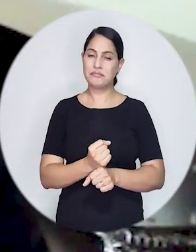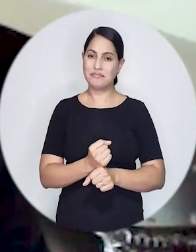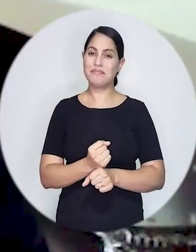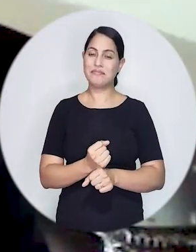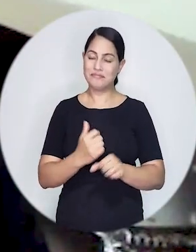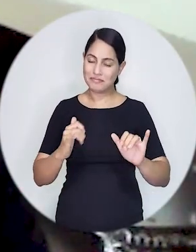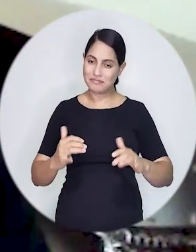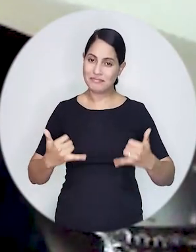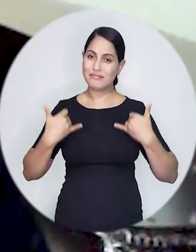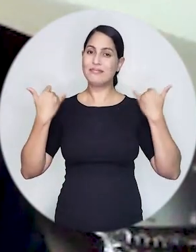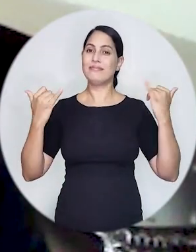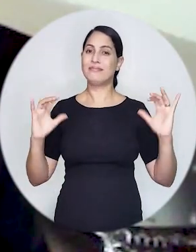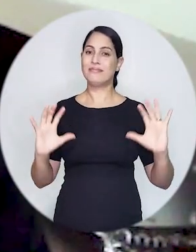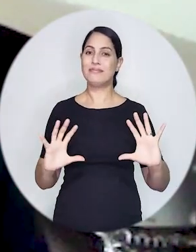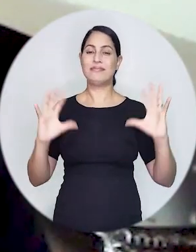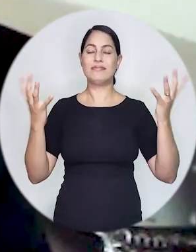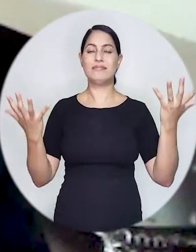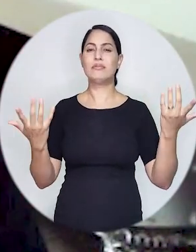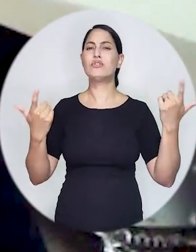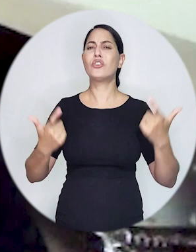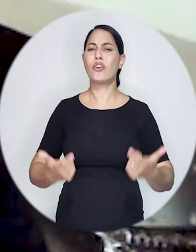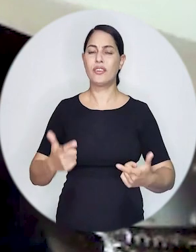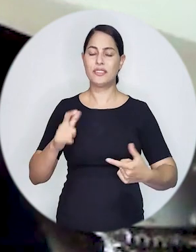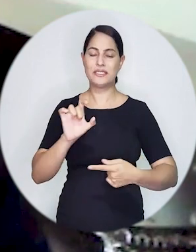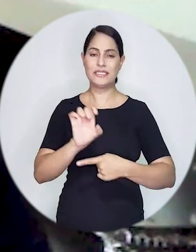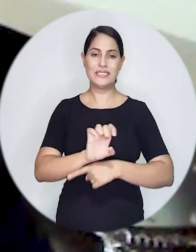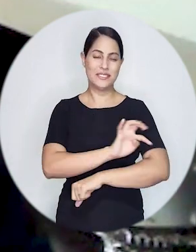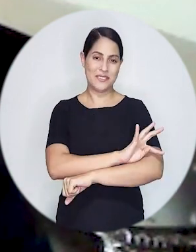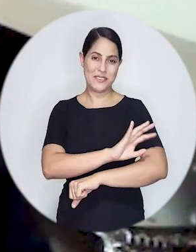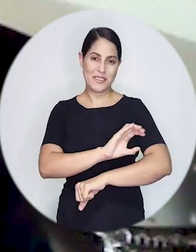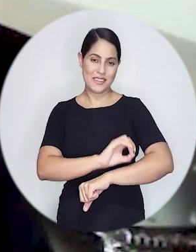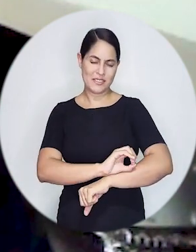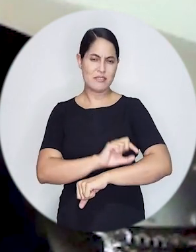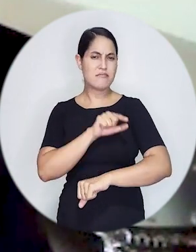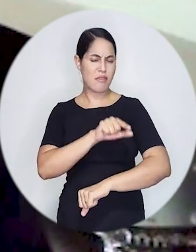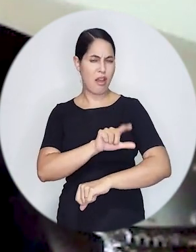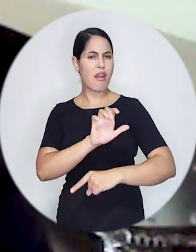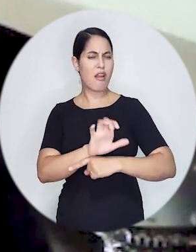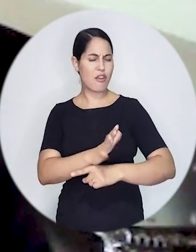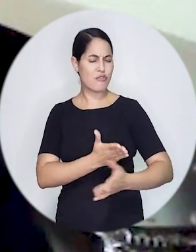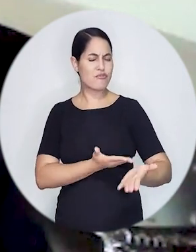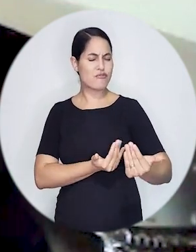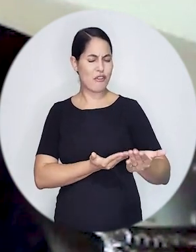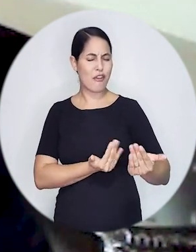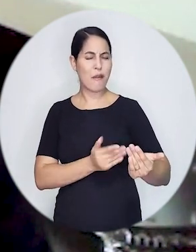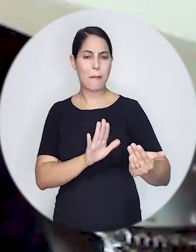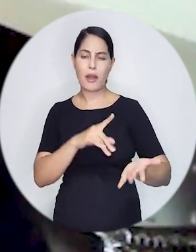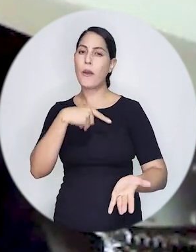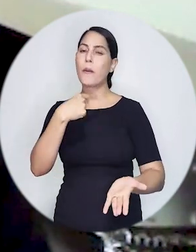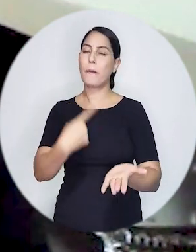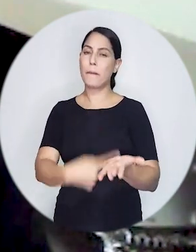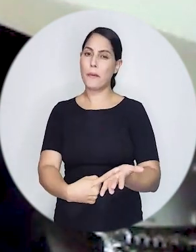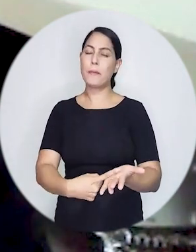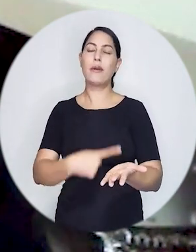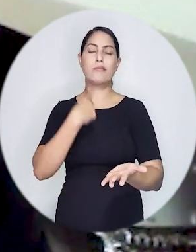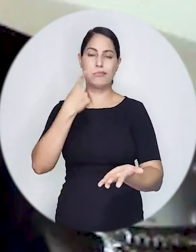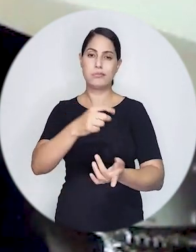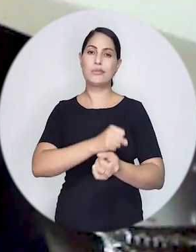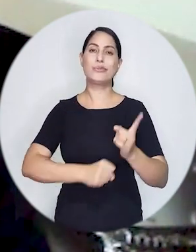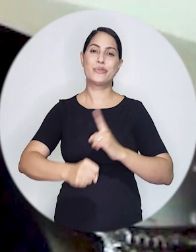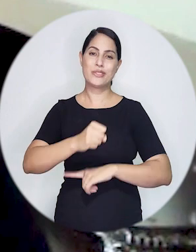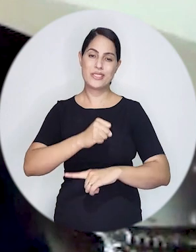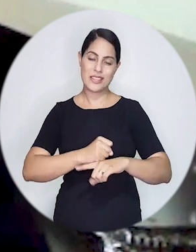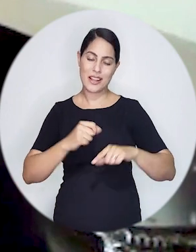da Ordem dos Advogados do Brasil no estado do Tocantins, um estado novo, mas que tem uma advocacia muito qualificada, muito